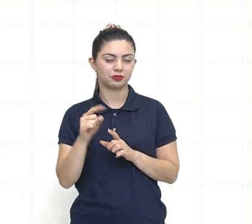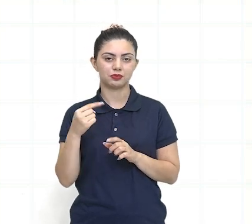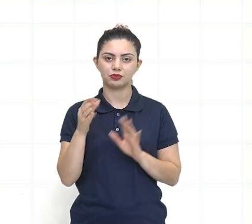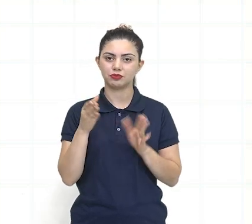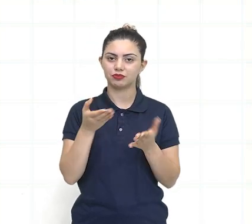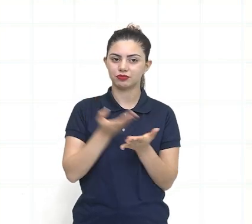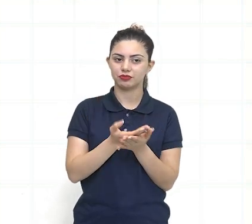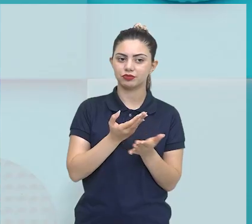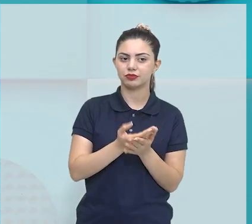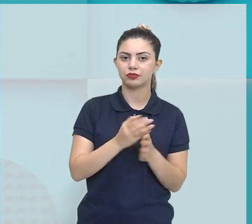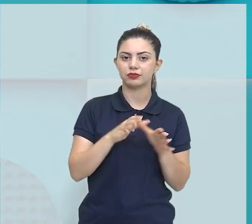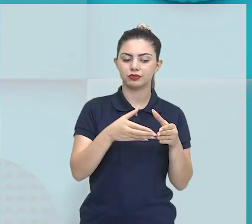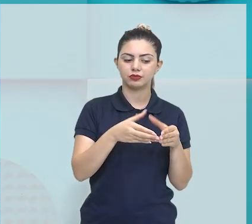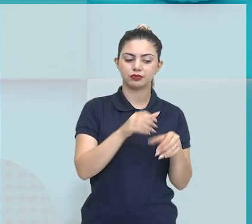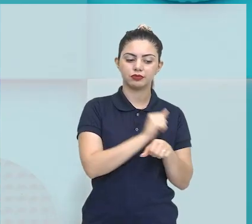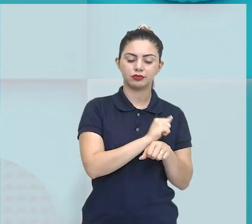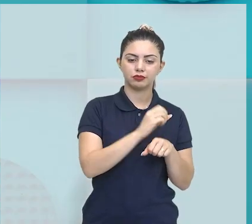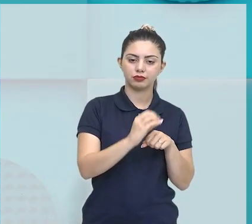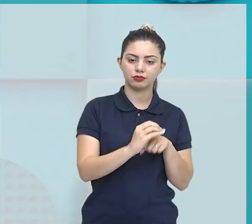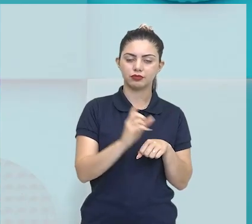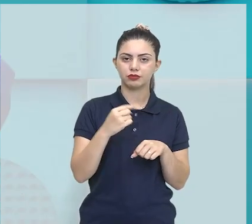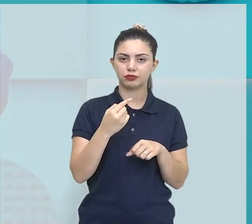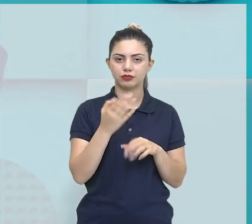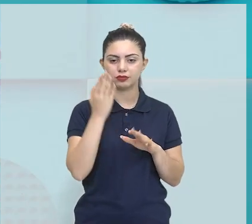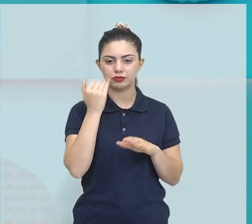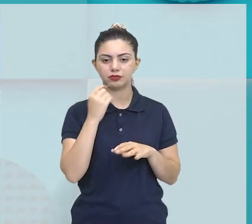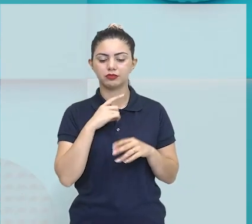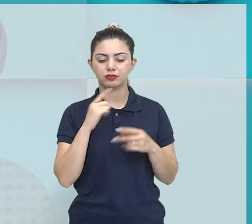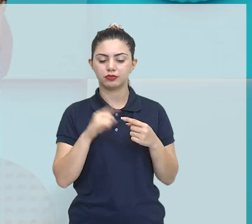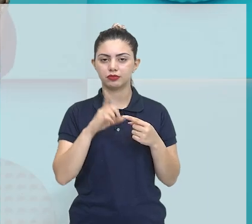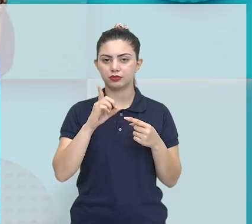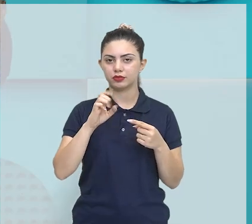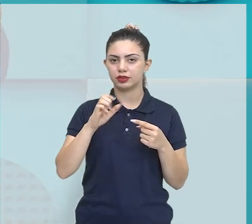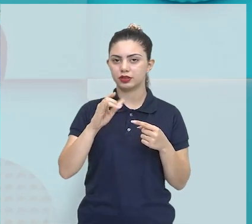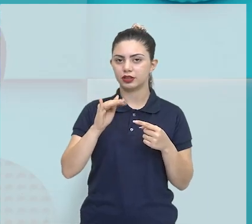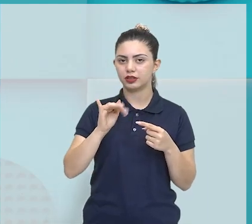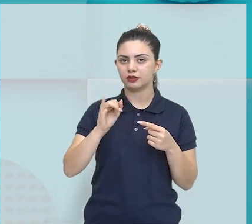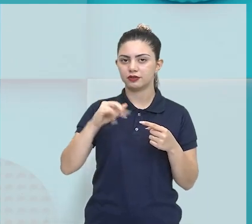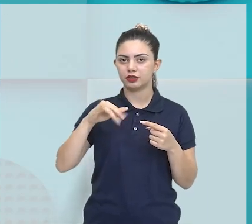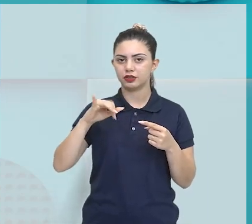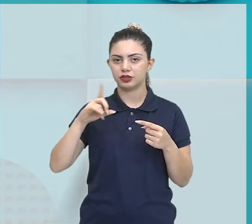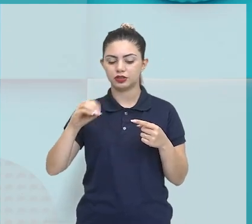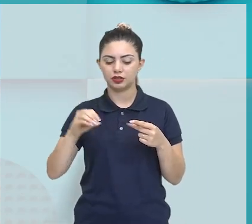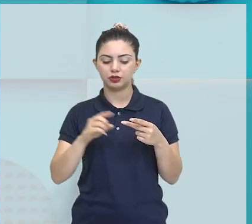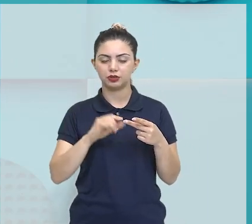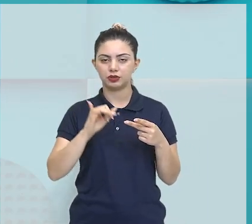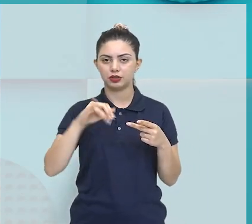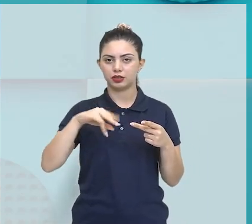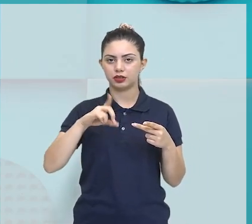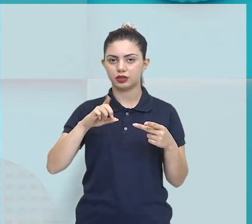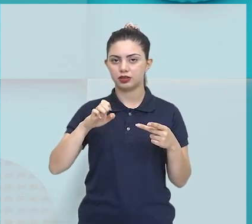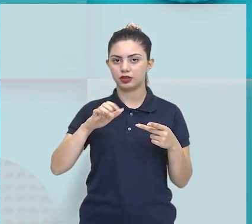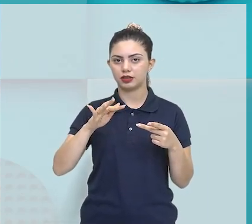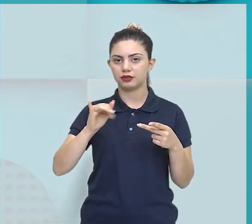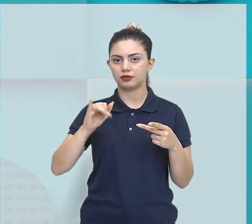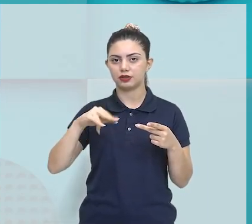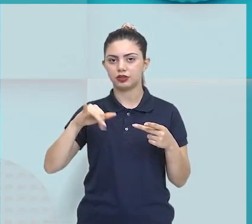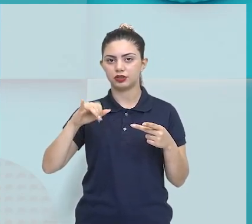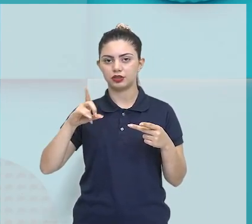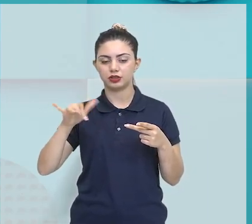o artigo, sabemos que ele se divide em definidos e indefinidos. Os